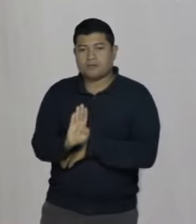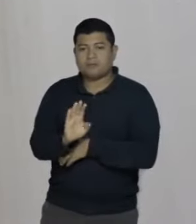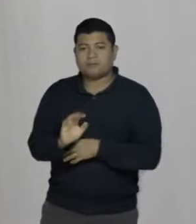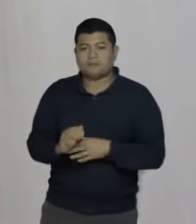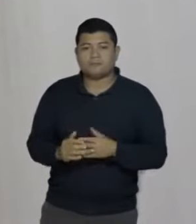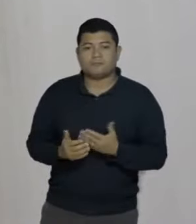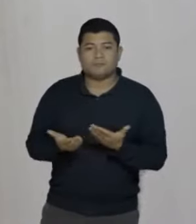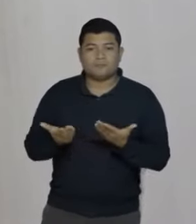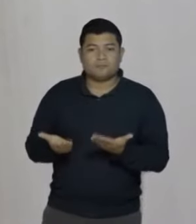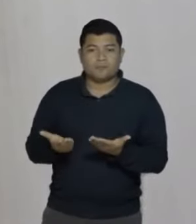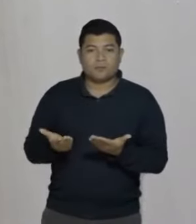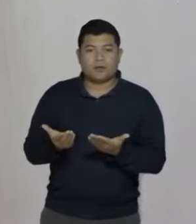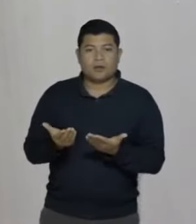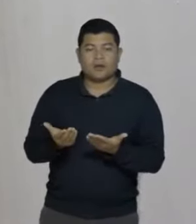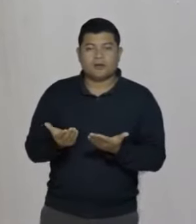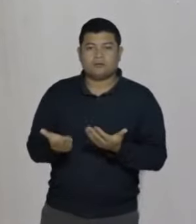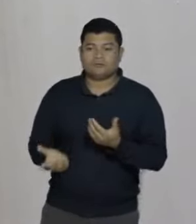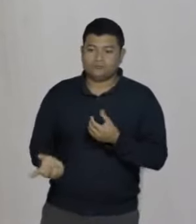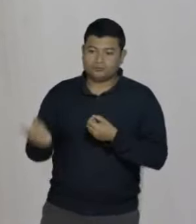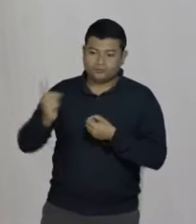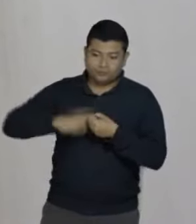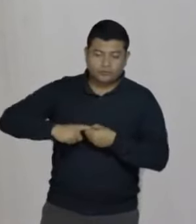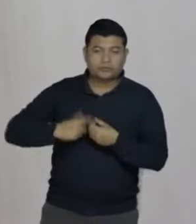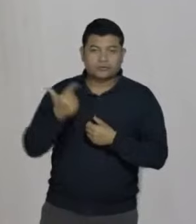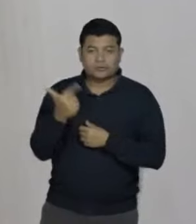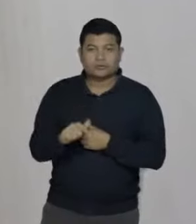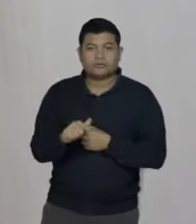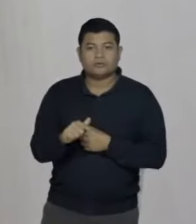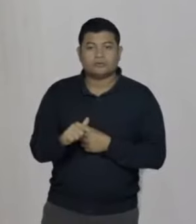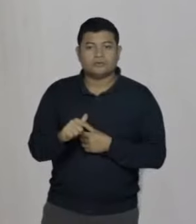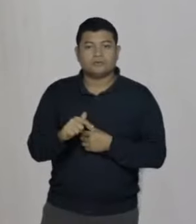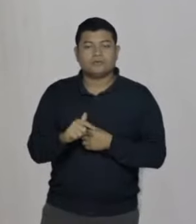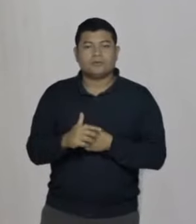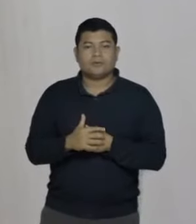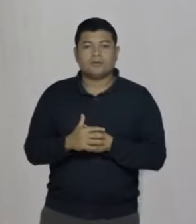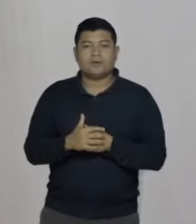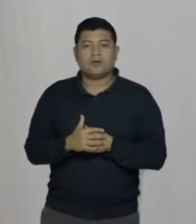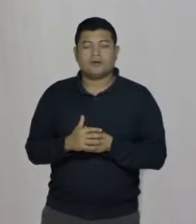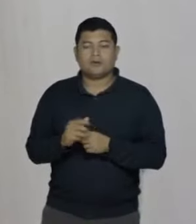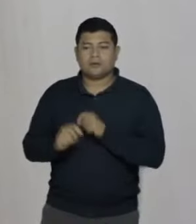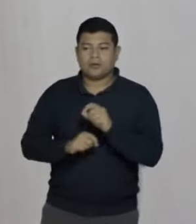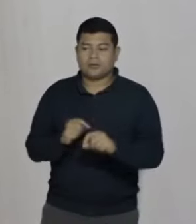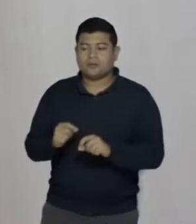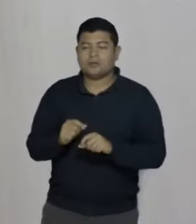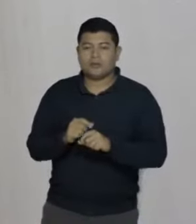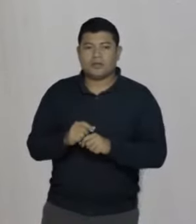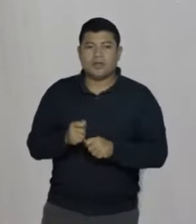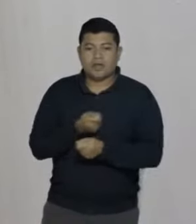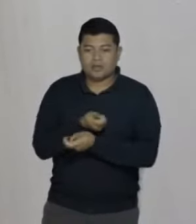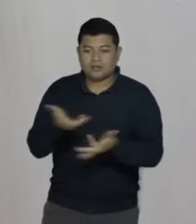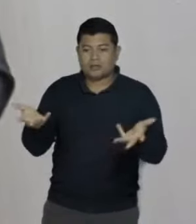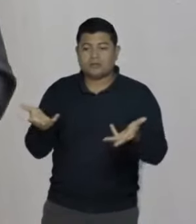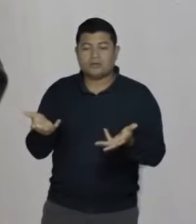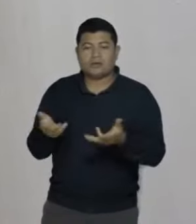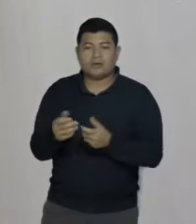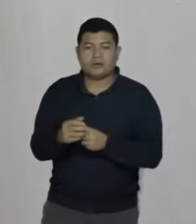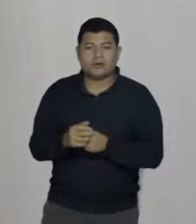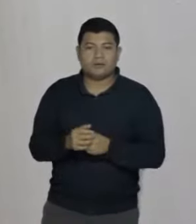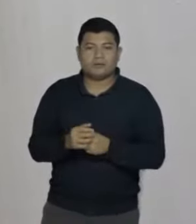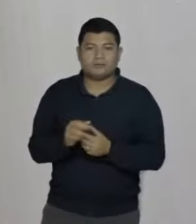reabra continue de prosseguimento a oferta de vagas no ensino técnico a partir